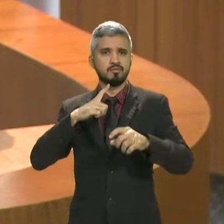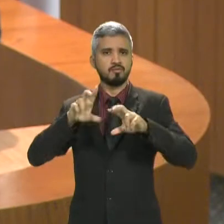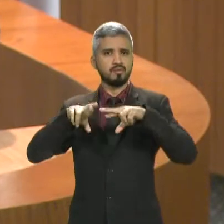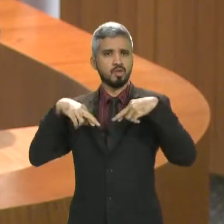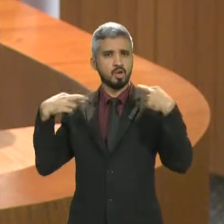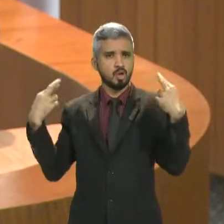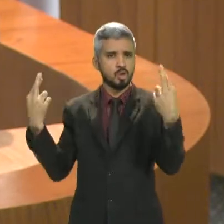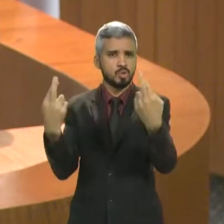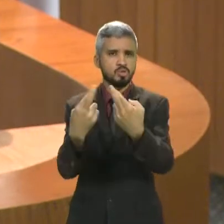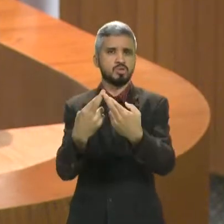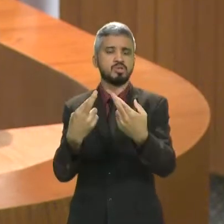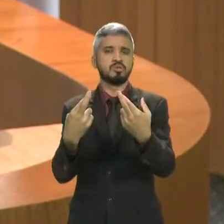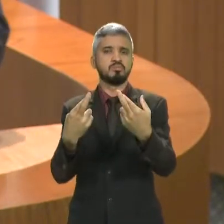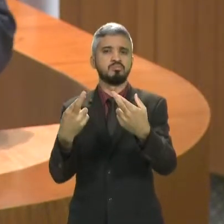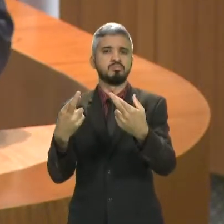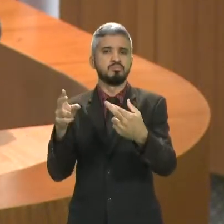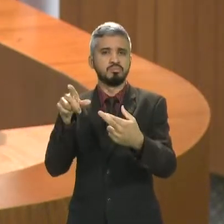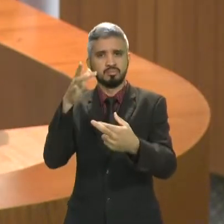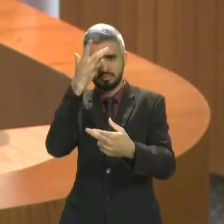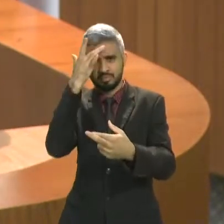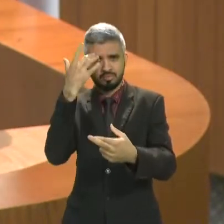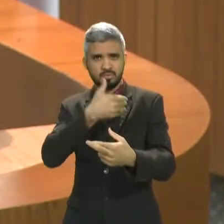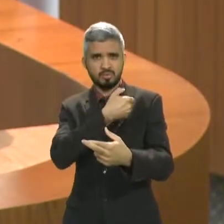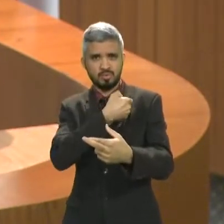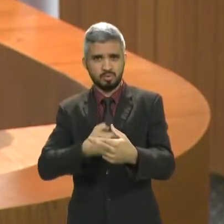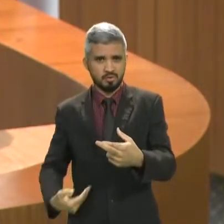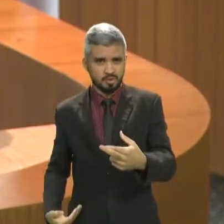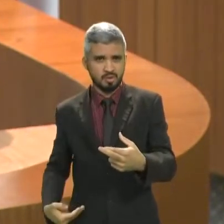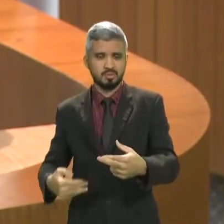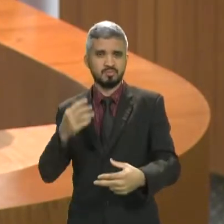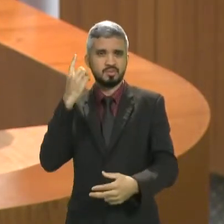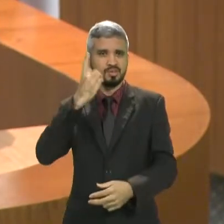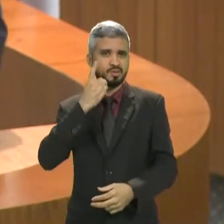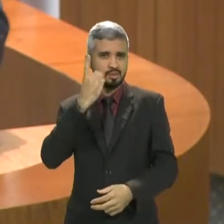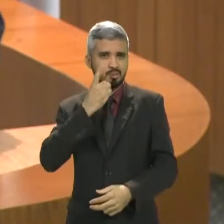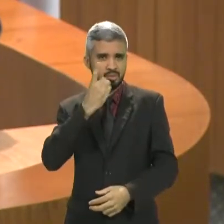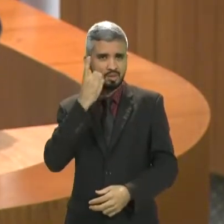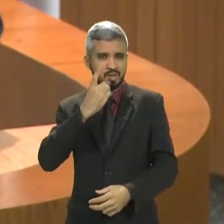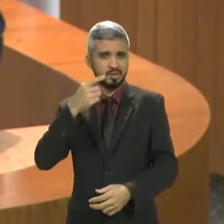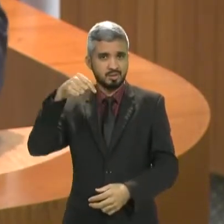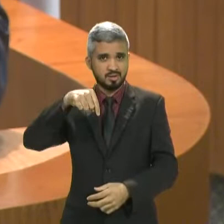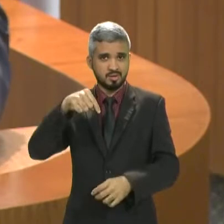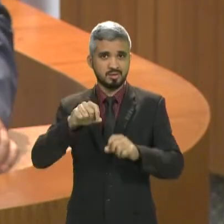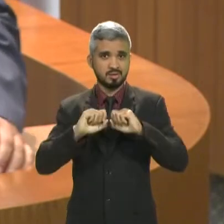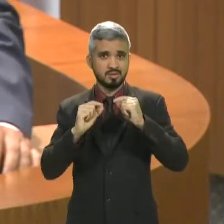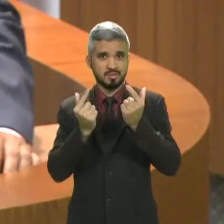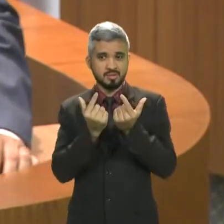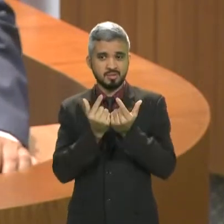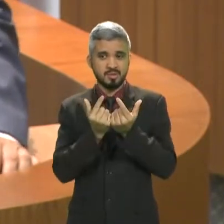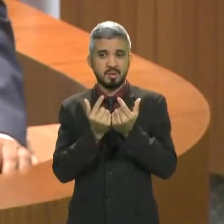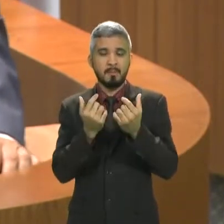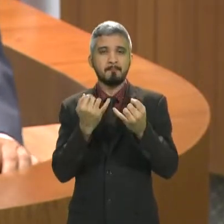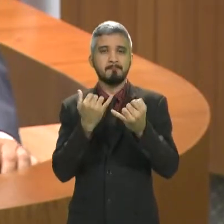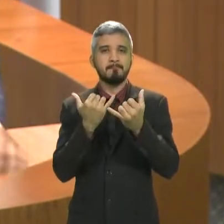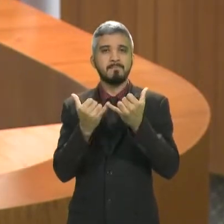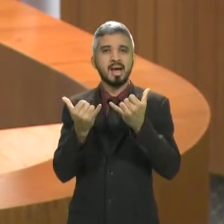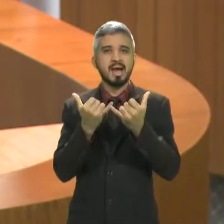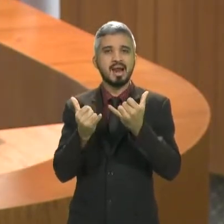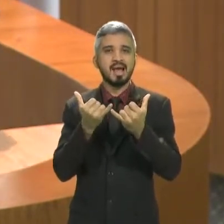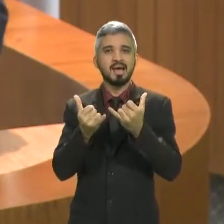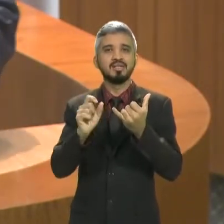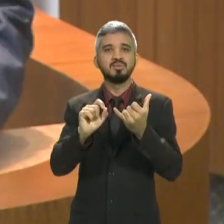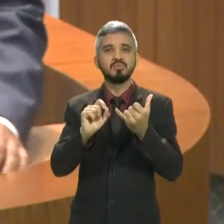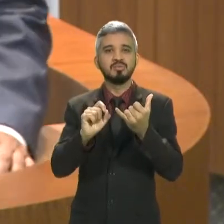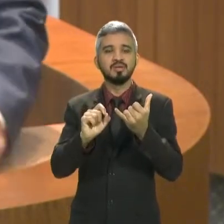membros do governo, com os deputados aqui desta casa, parece-me que foi feito um puxão de orelha